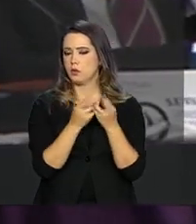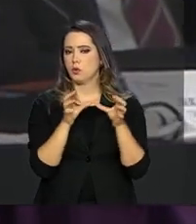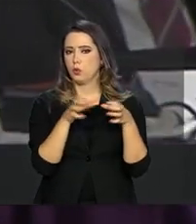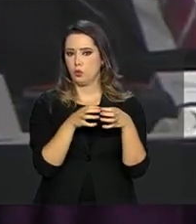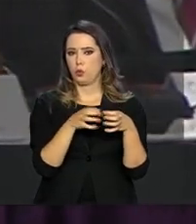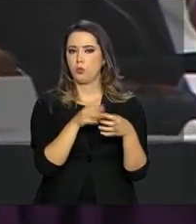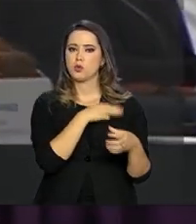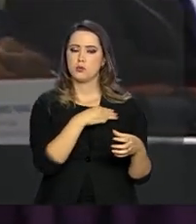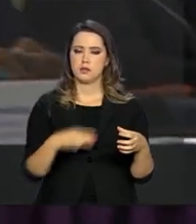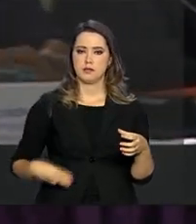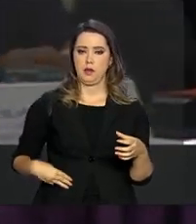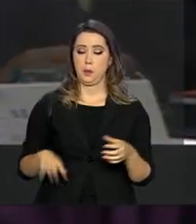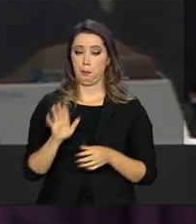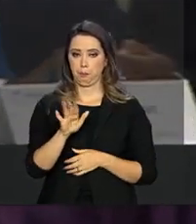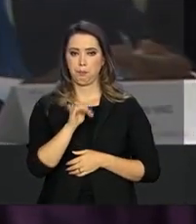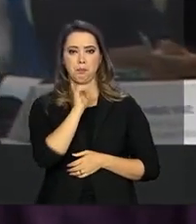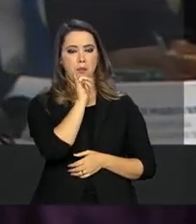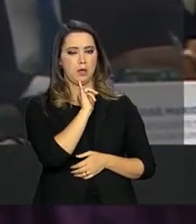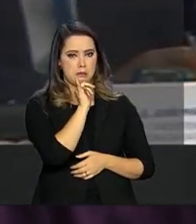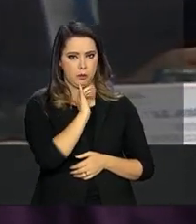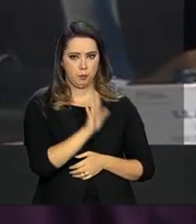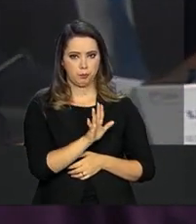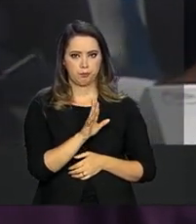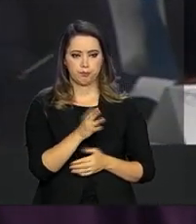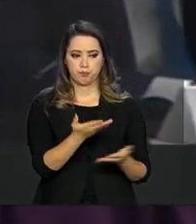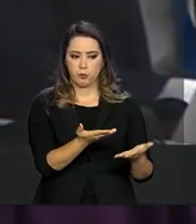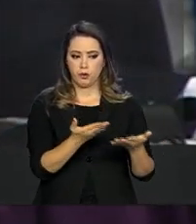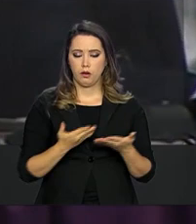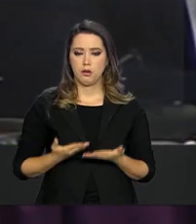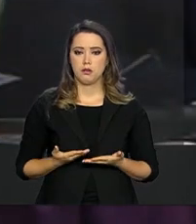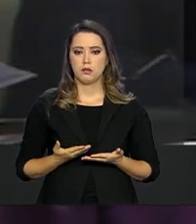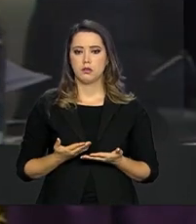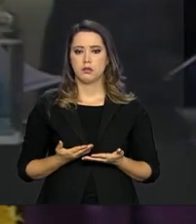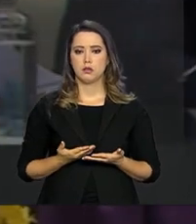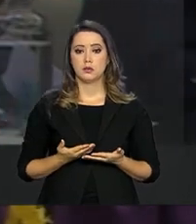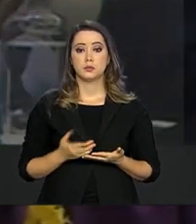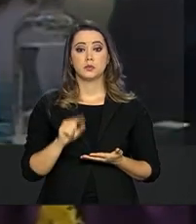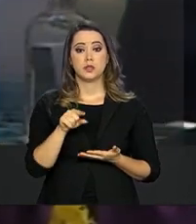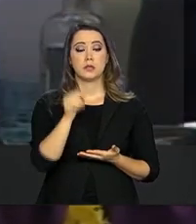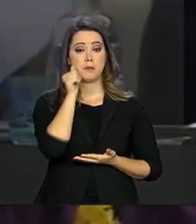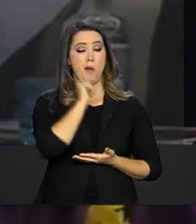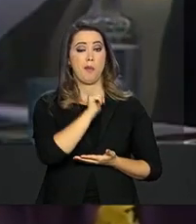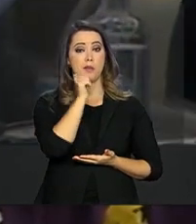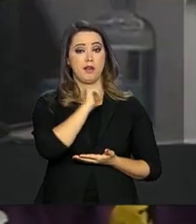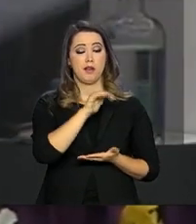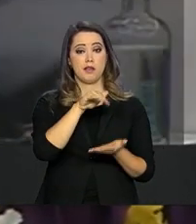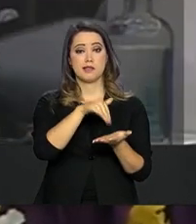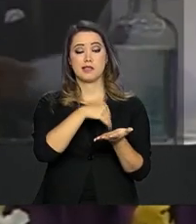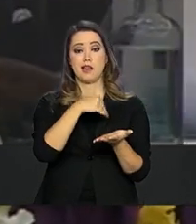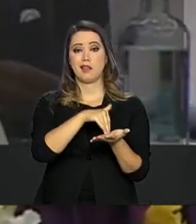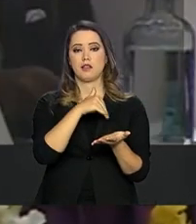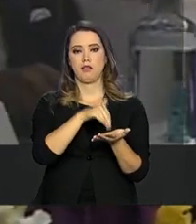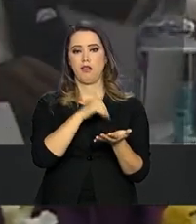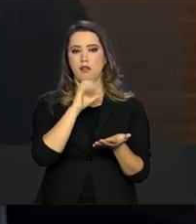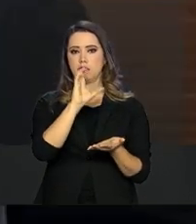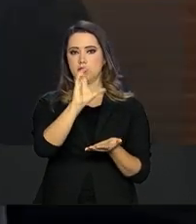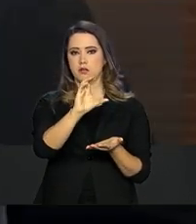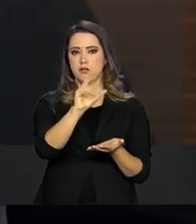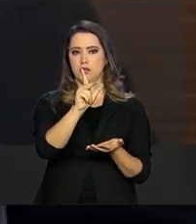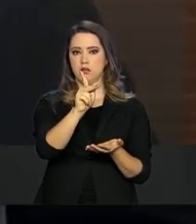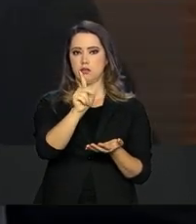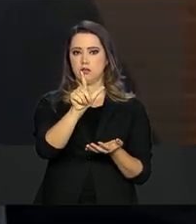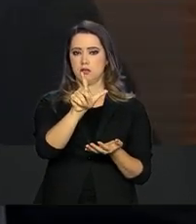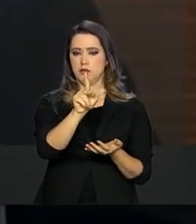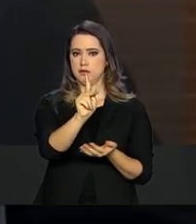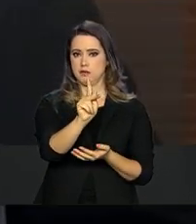por exemplo receber a senhora secretária executiva da cplp receber o planalto um grupo